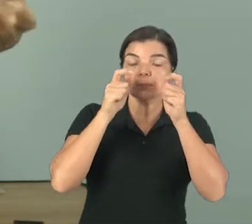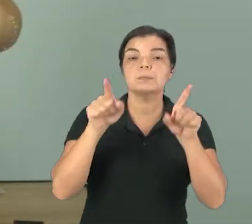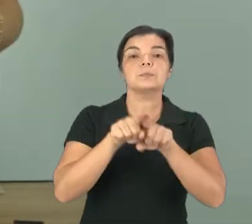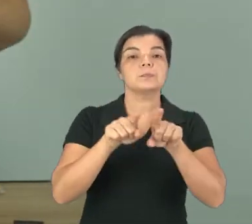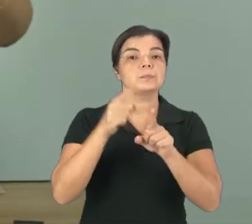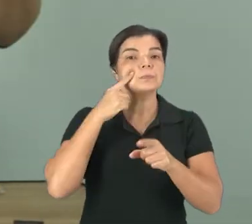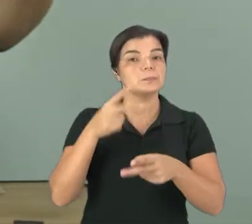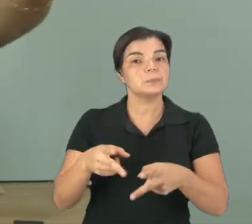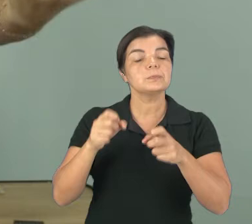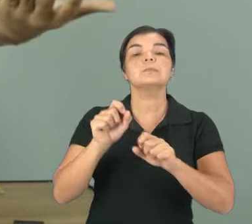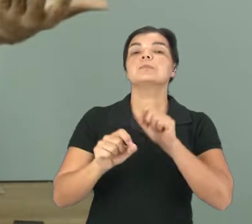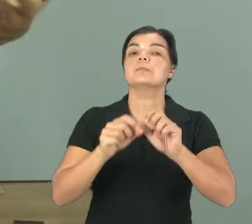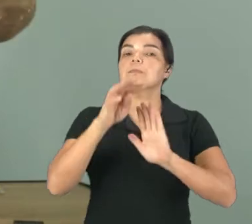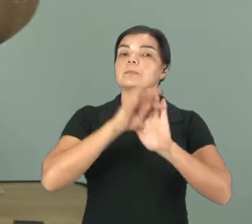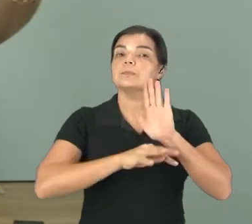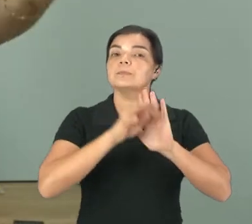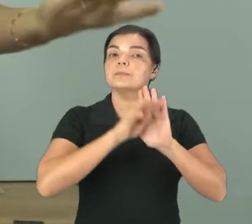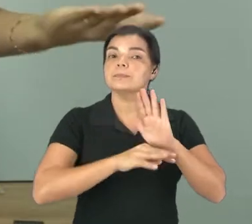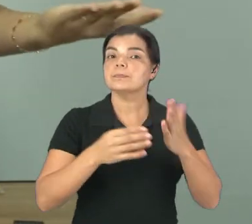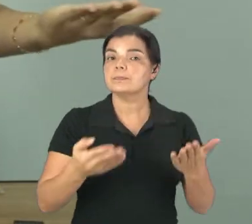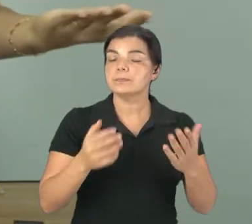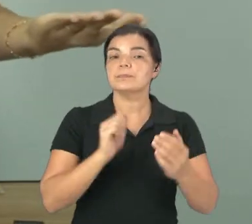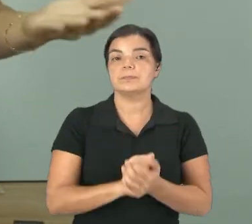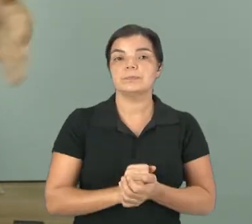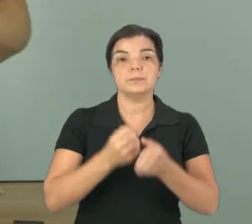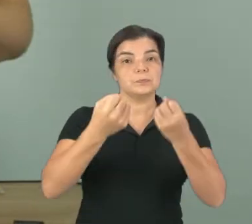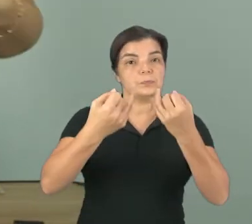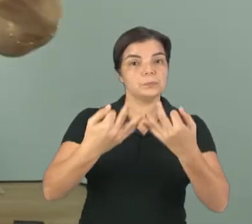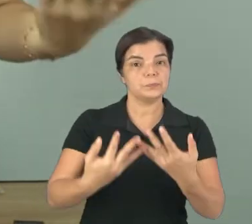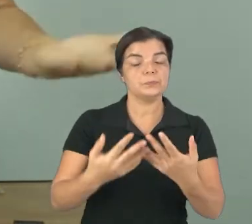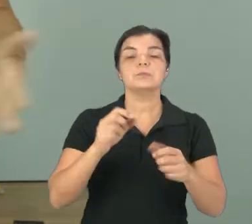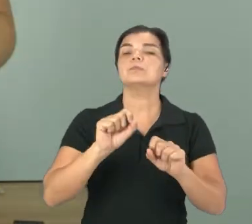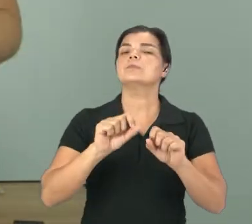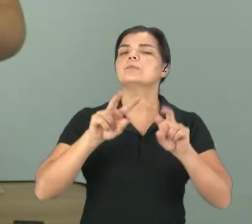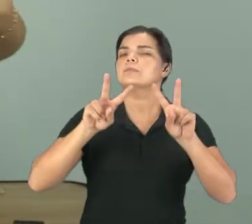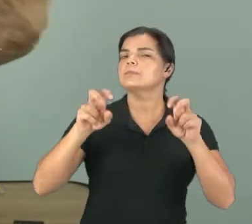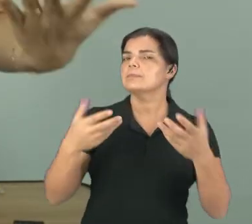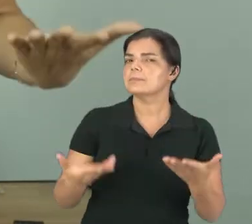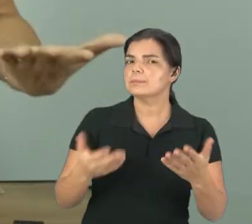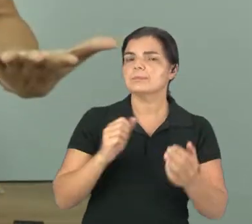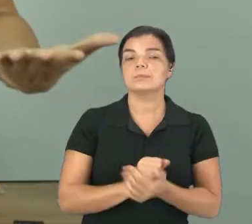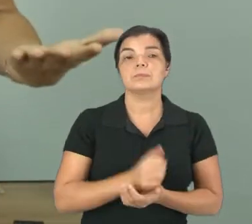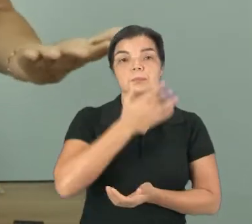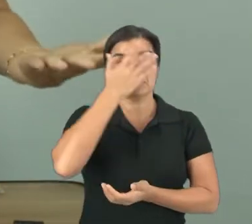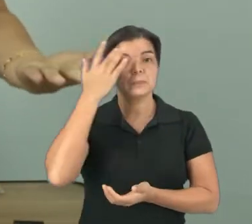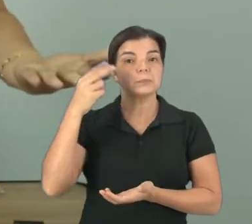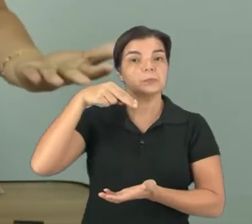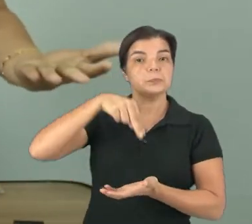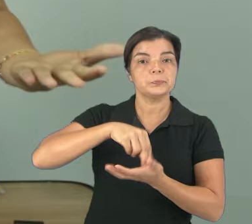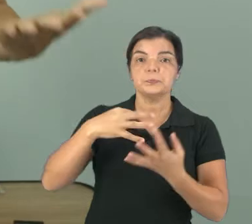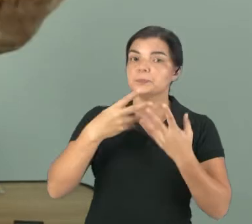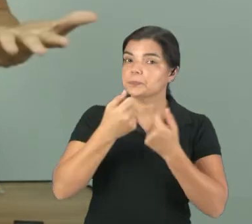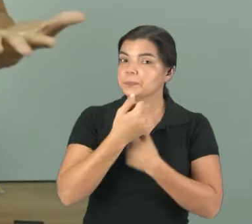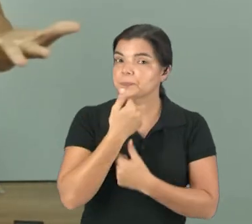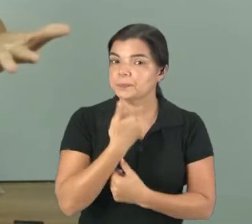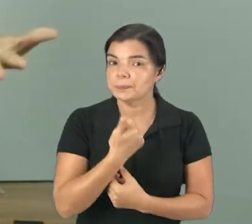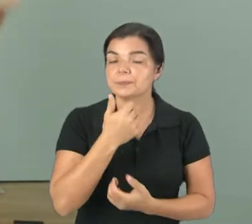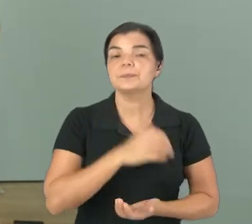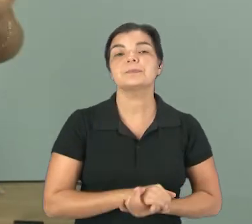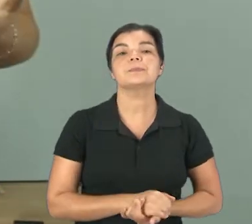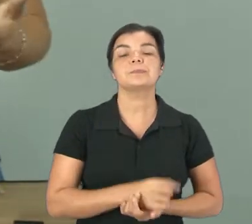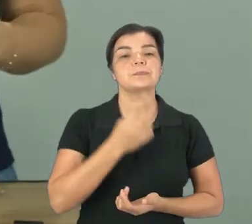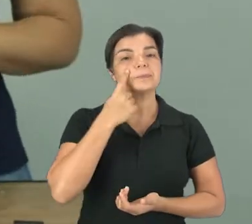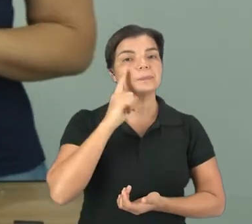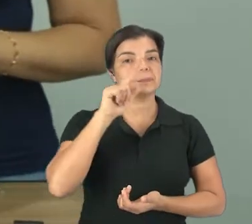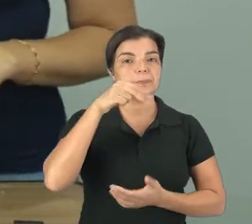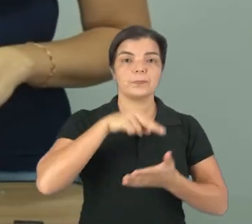tente perceber o que esse texto nos diz sobre qual assunto, quem são os personagens, tudo bem? Vamos lá então